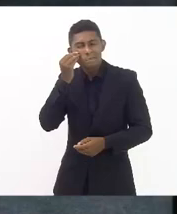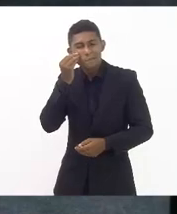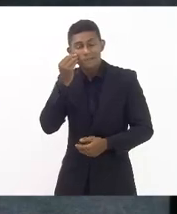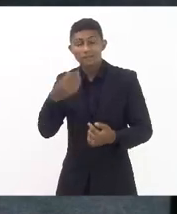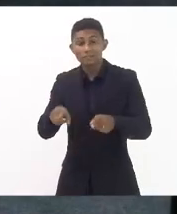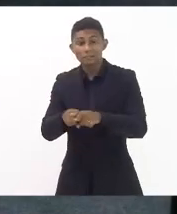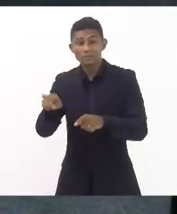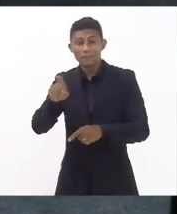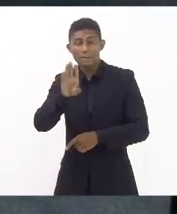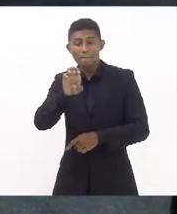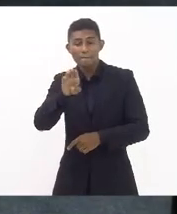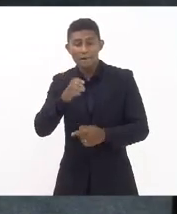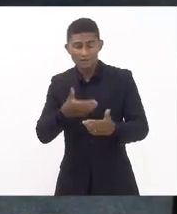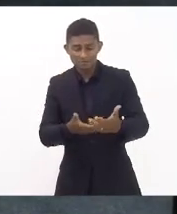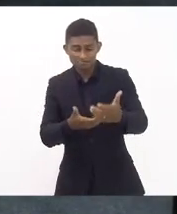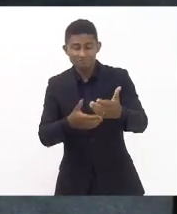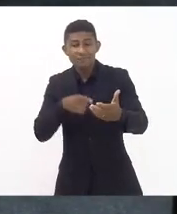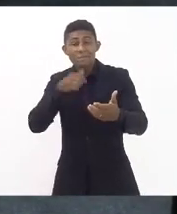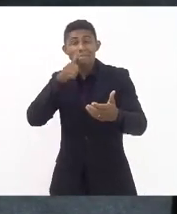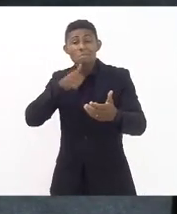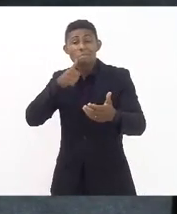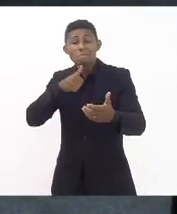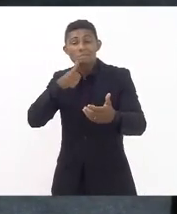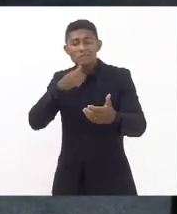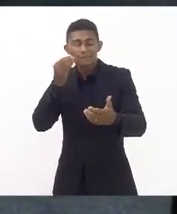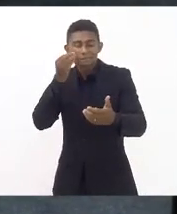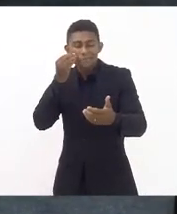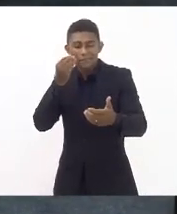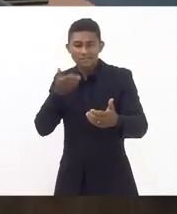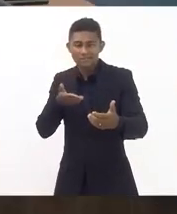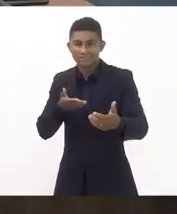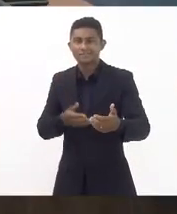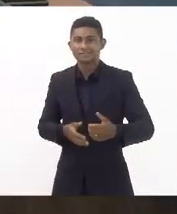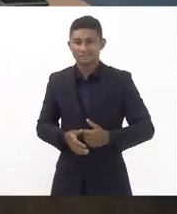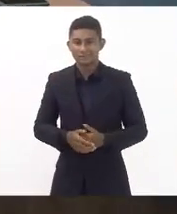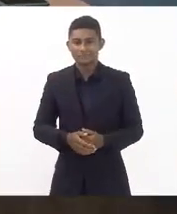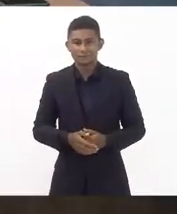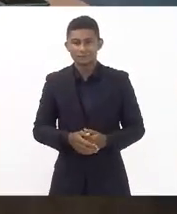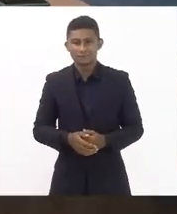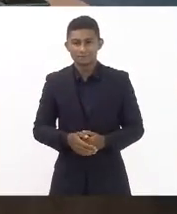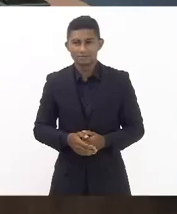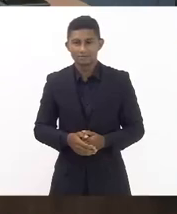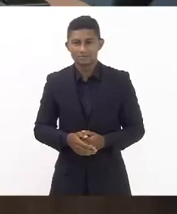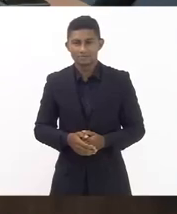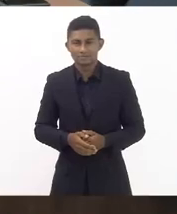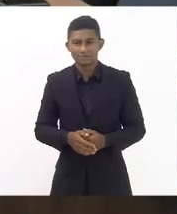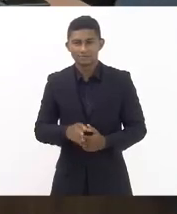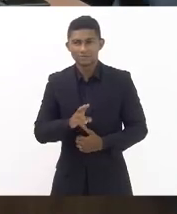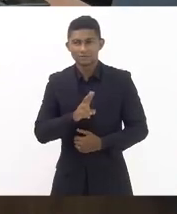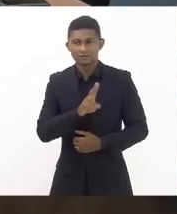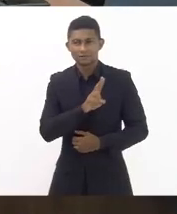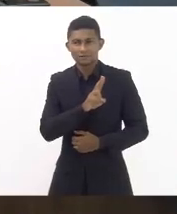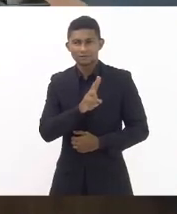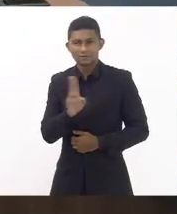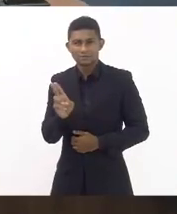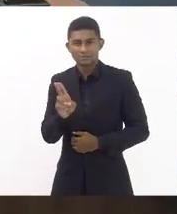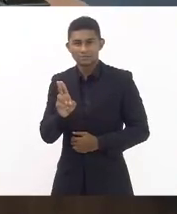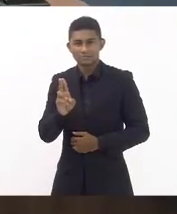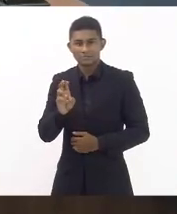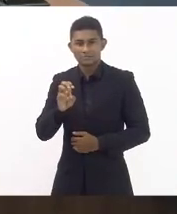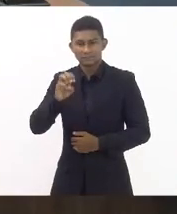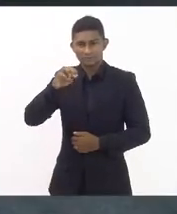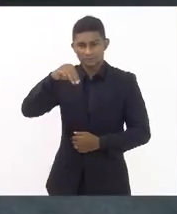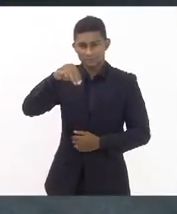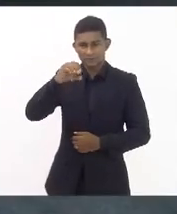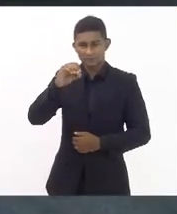está grandão, já é menina, né? Oi? Mônica? Ah,